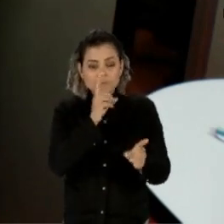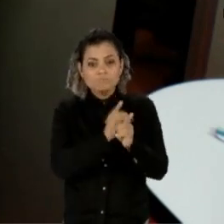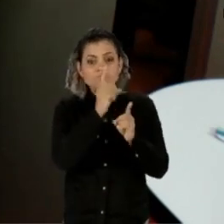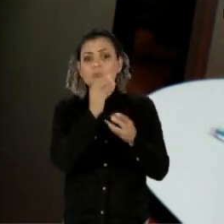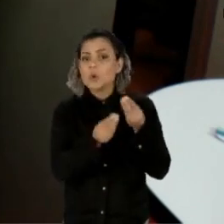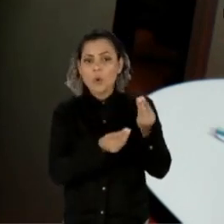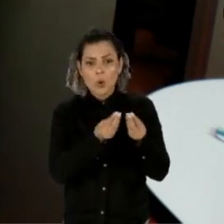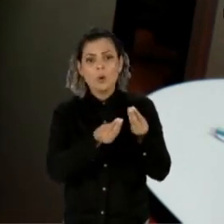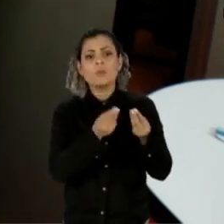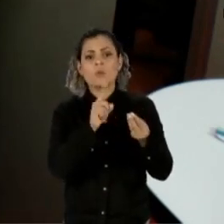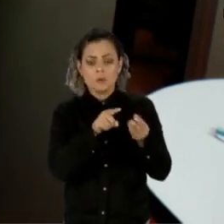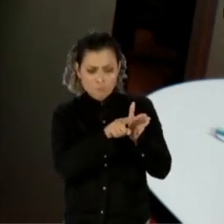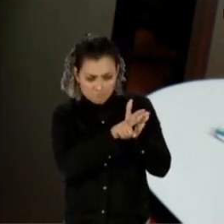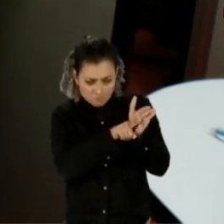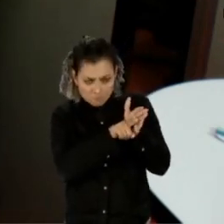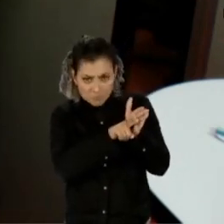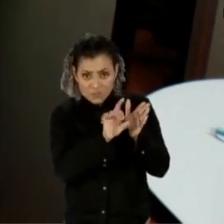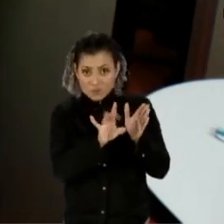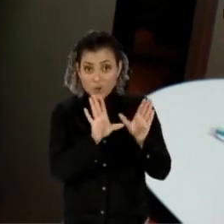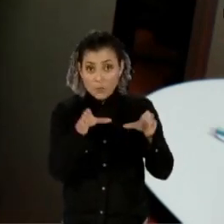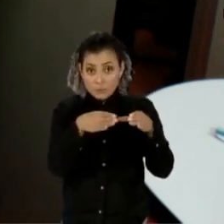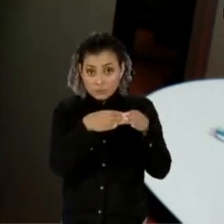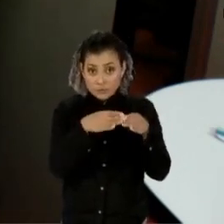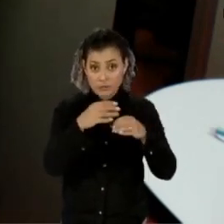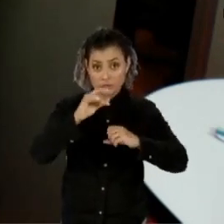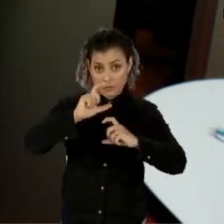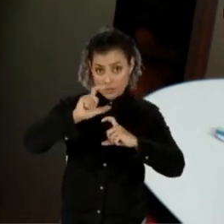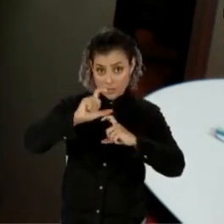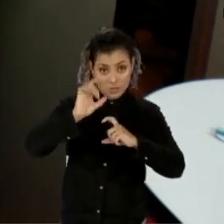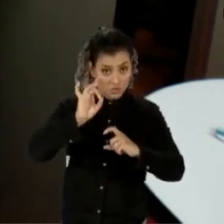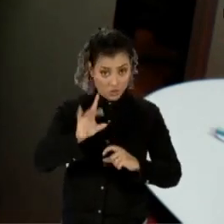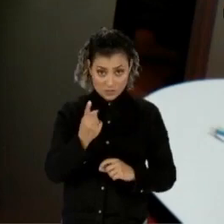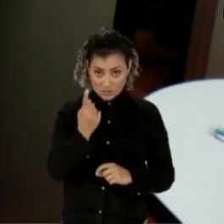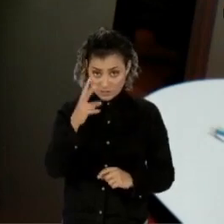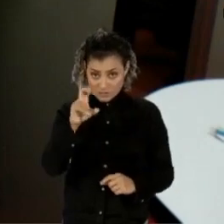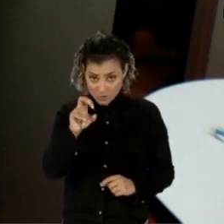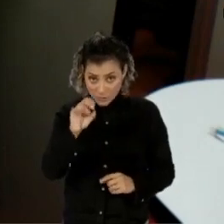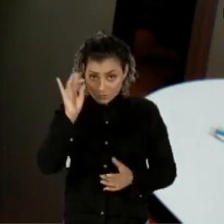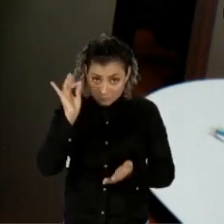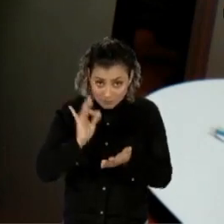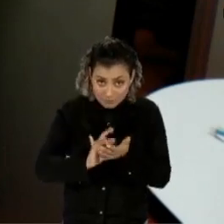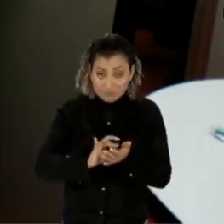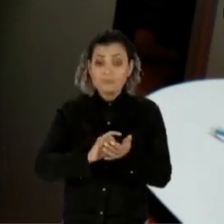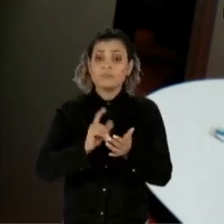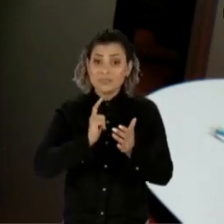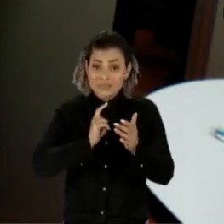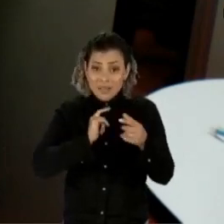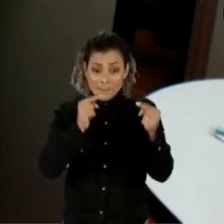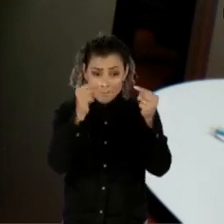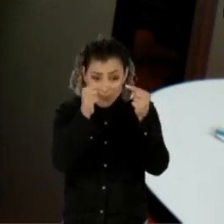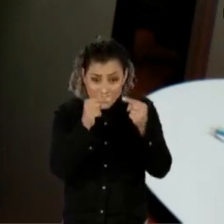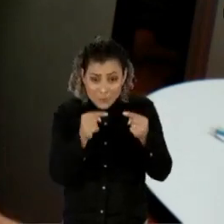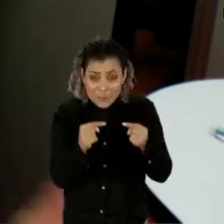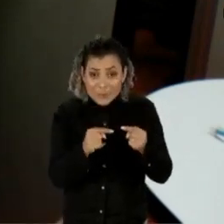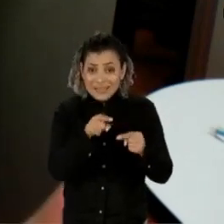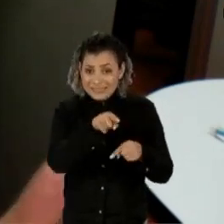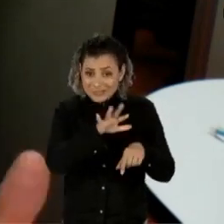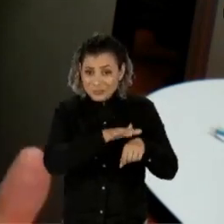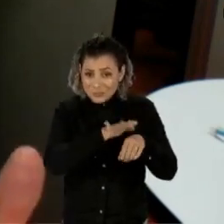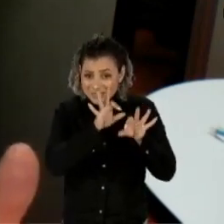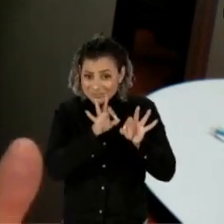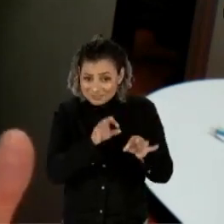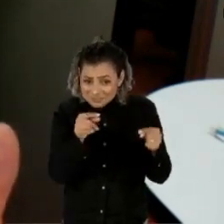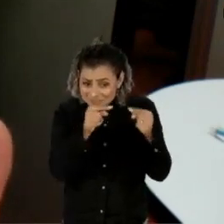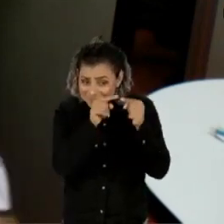verificar se aquilo é uma coisa isolada 60 o paciente realmente que eles têm todos os 150 passageiros eles têm este privilégio